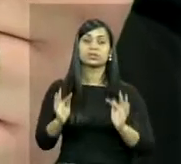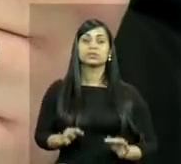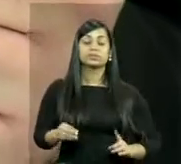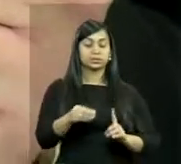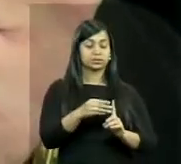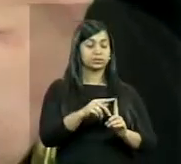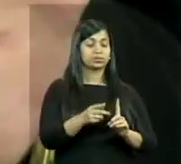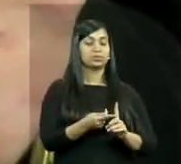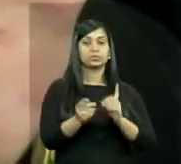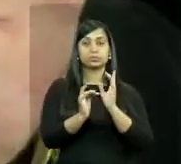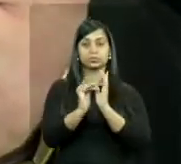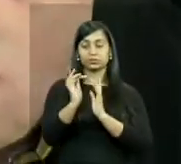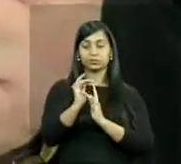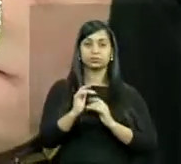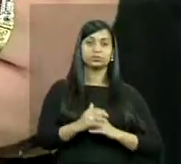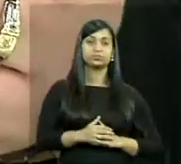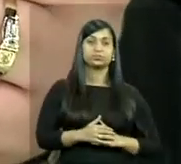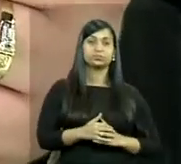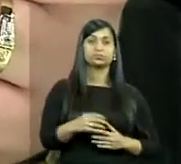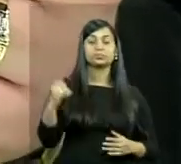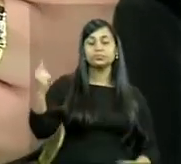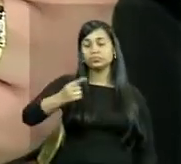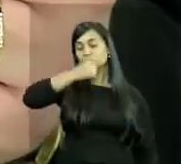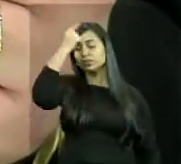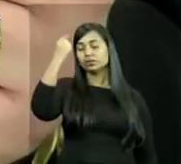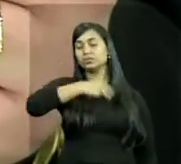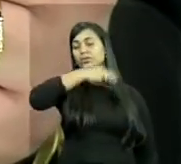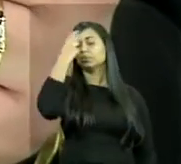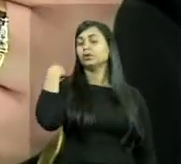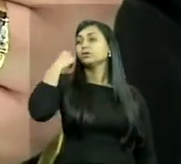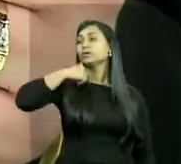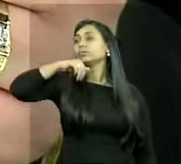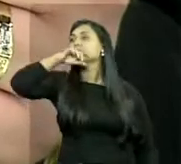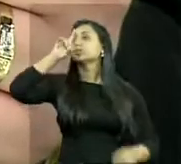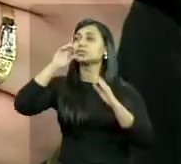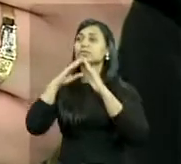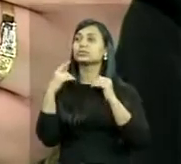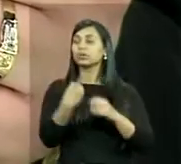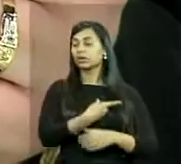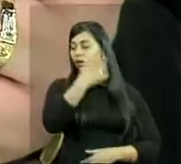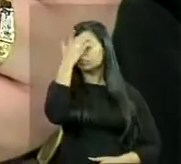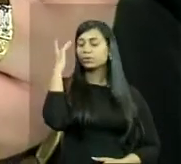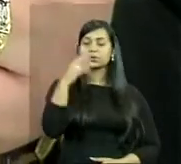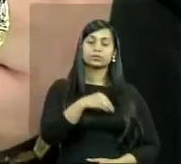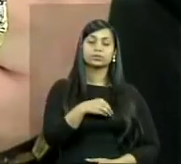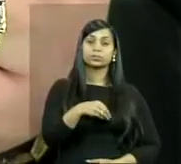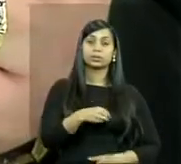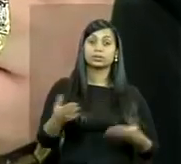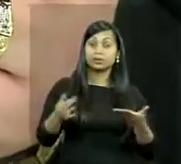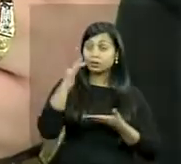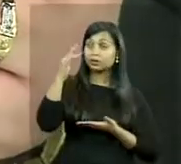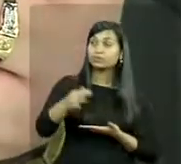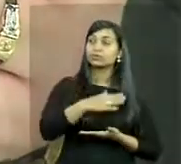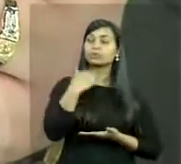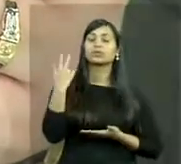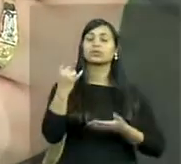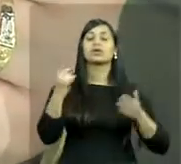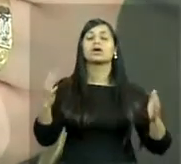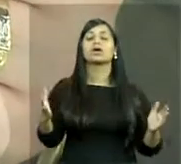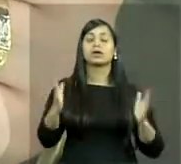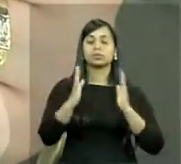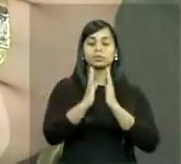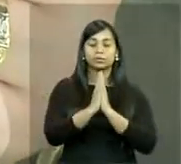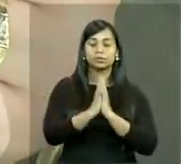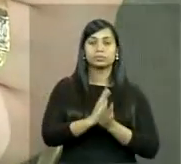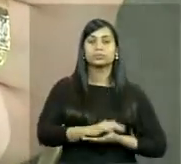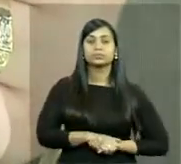as mulheres, e bendito é o fruto do vosso ventre, Jesus. Santa Maria, Mãe de Deus, rogai por nós, pecadores, agora